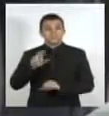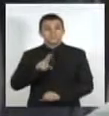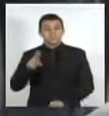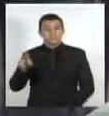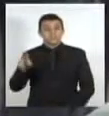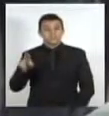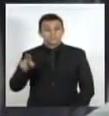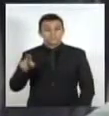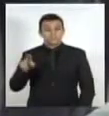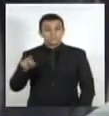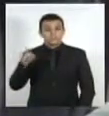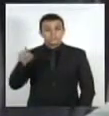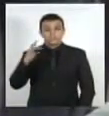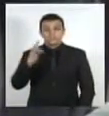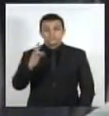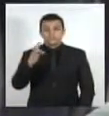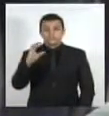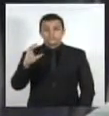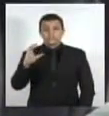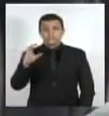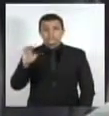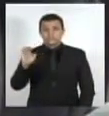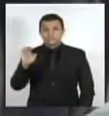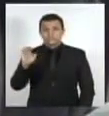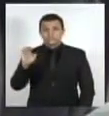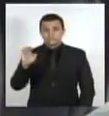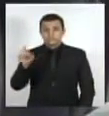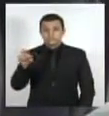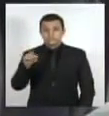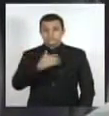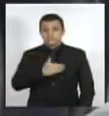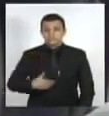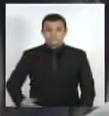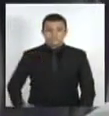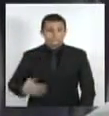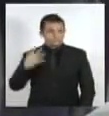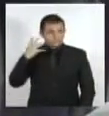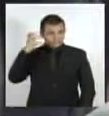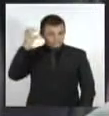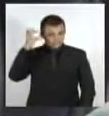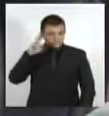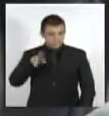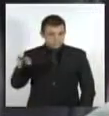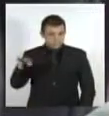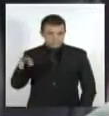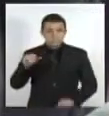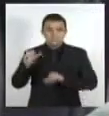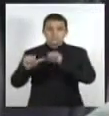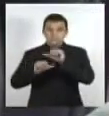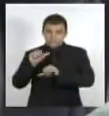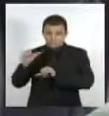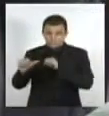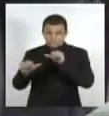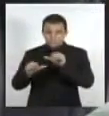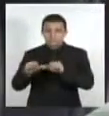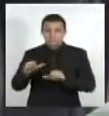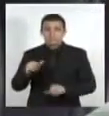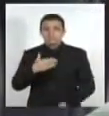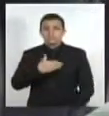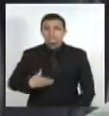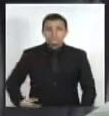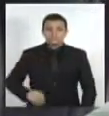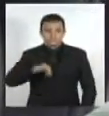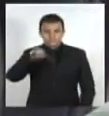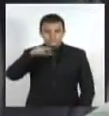do Tribunal de Contas, governadora Rosiana Sarney, para o governador Jackson